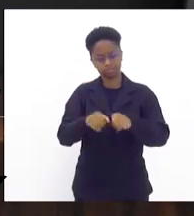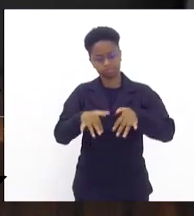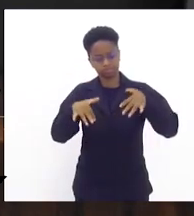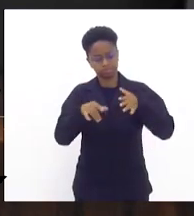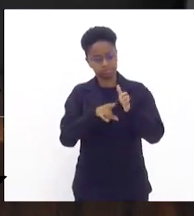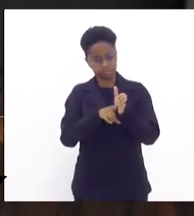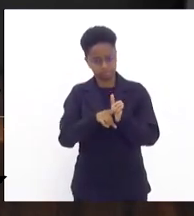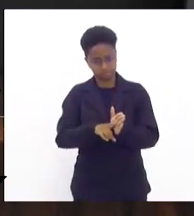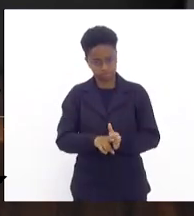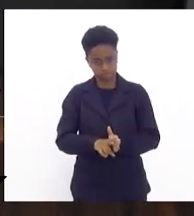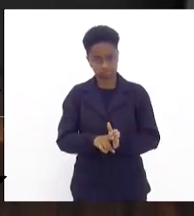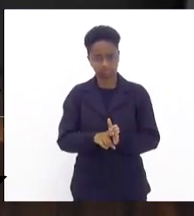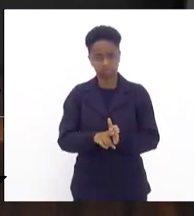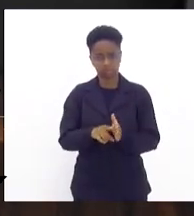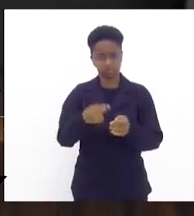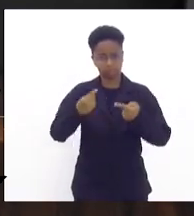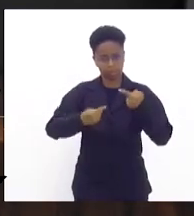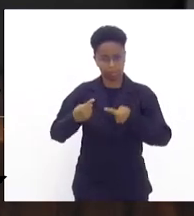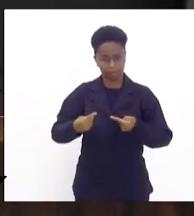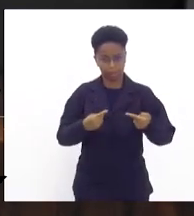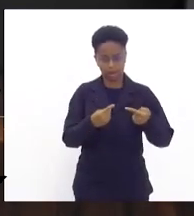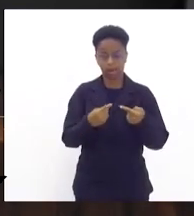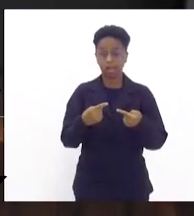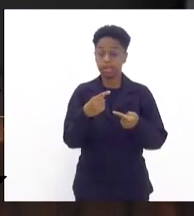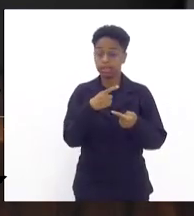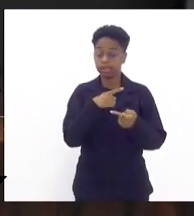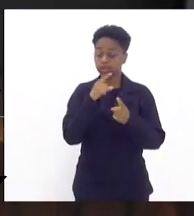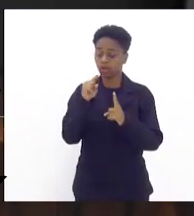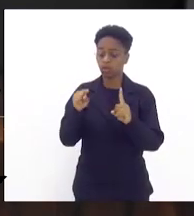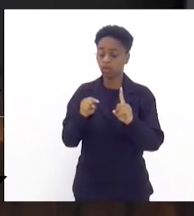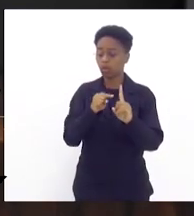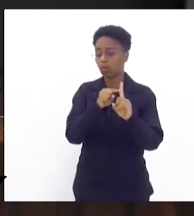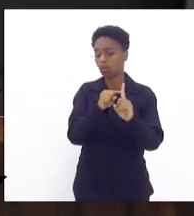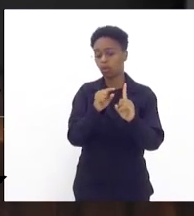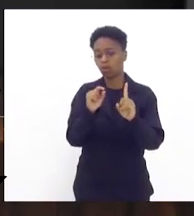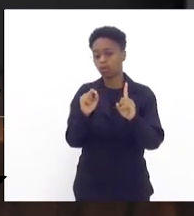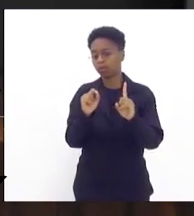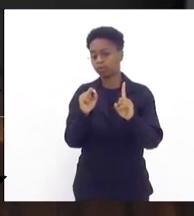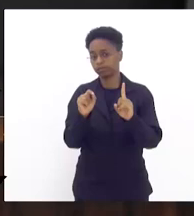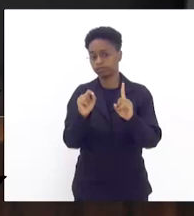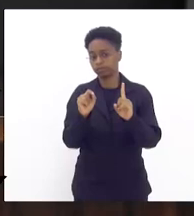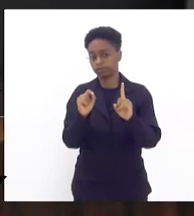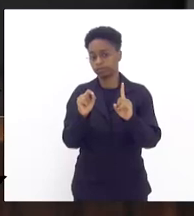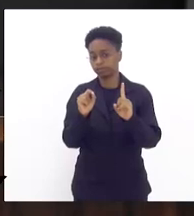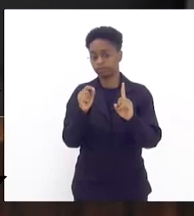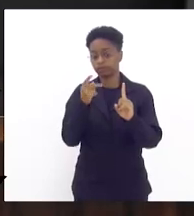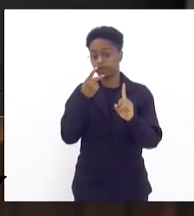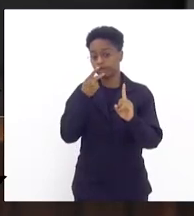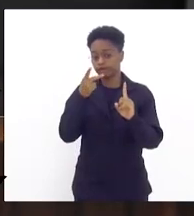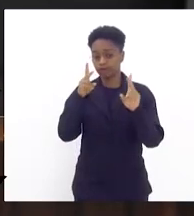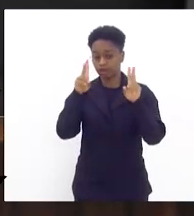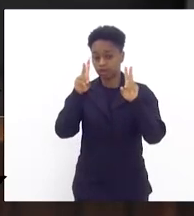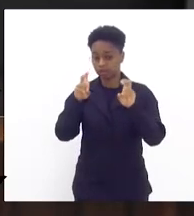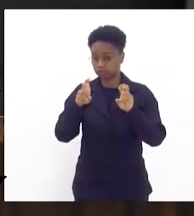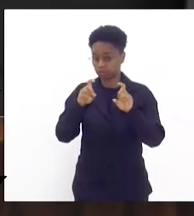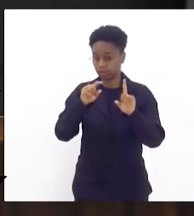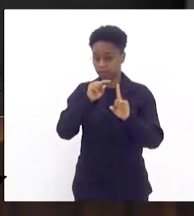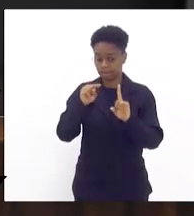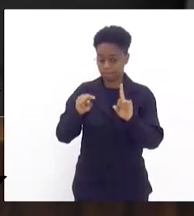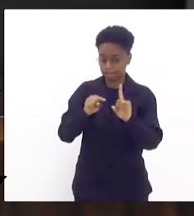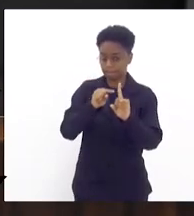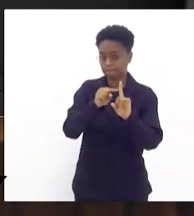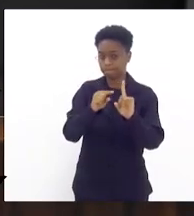pública, onde temos como objetivo tratar metas,